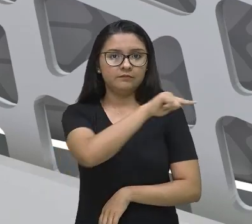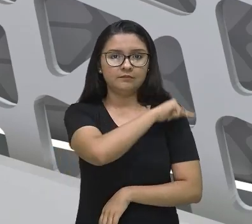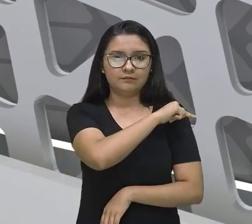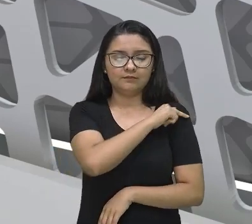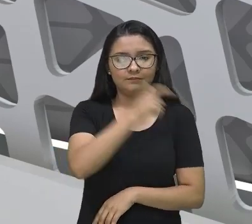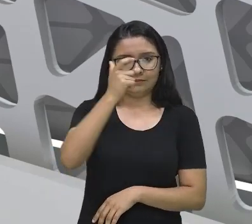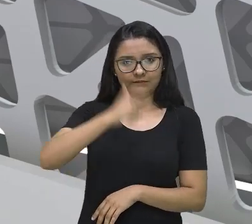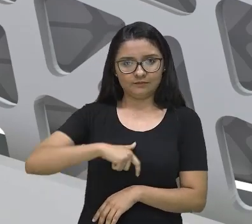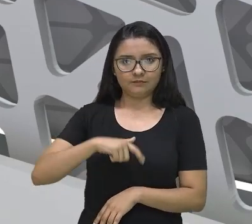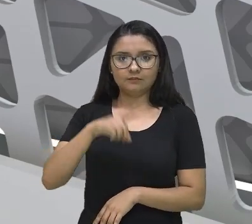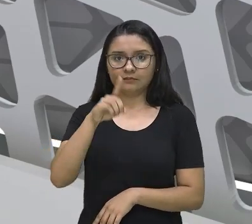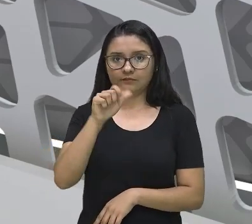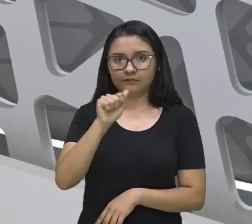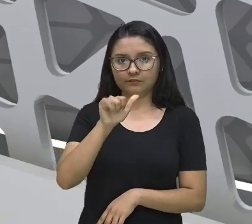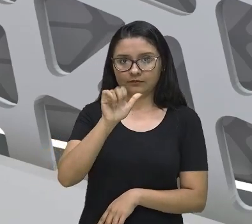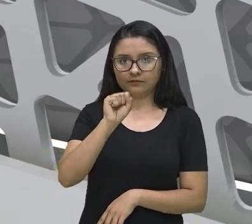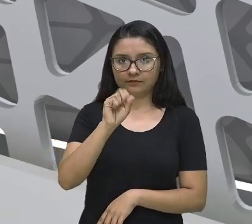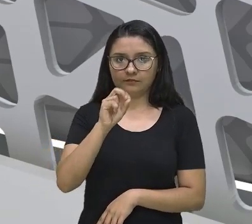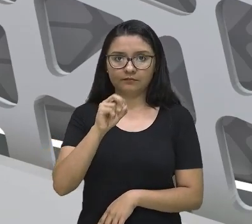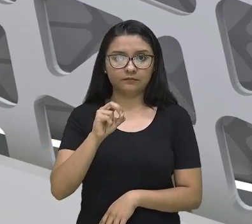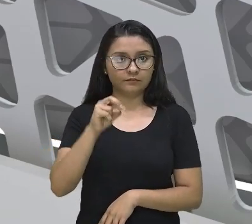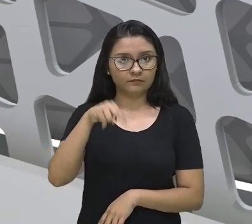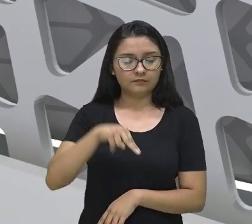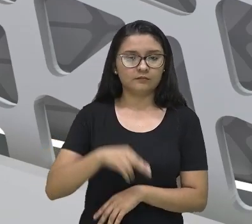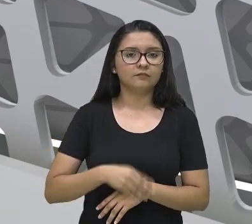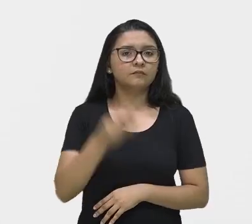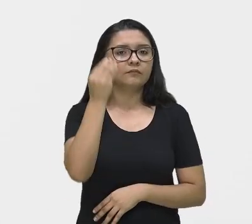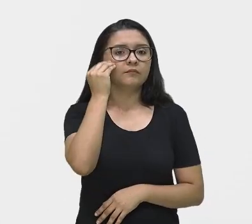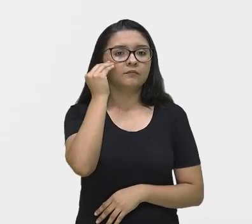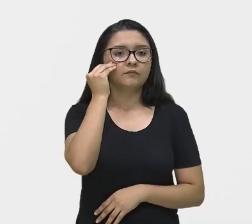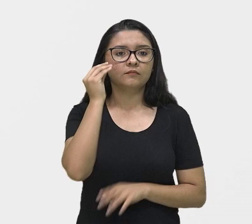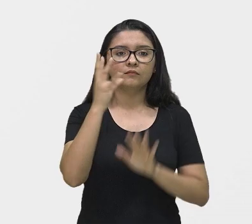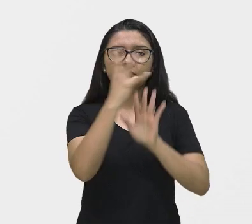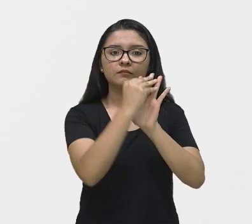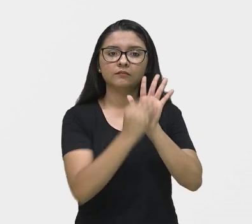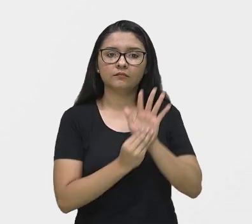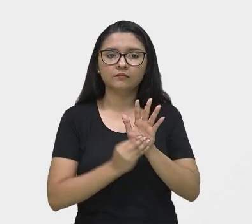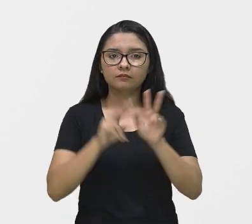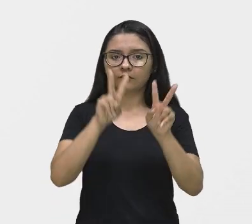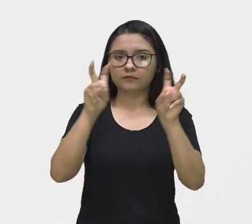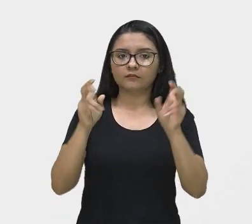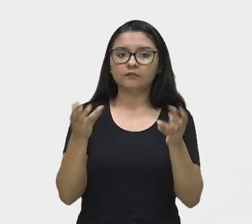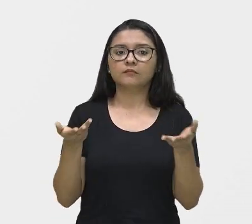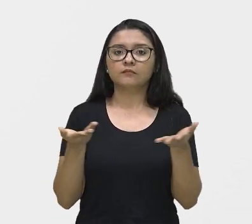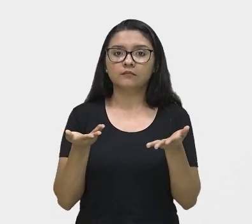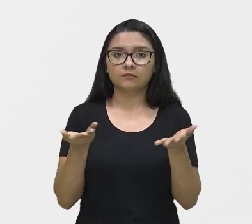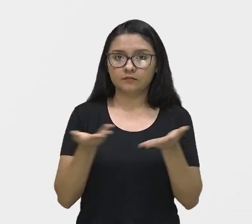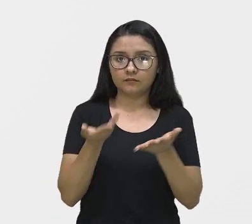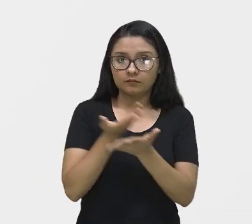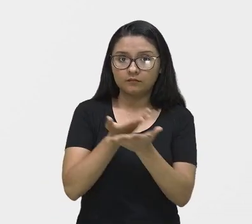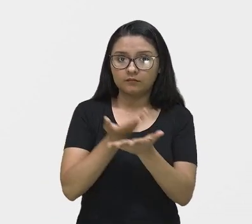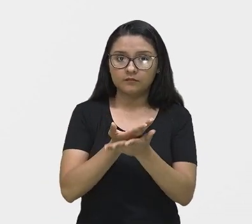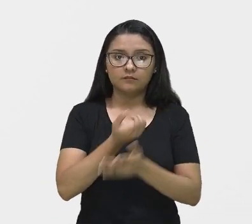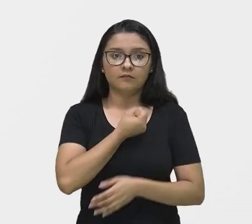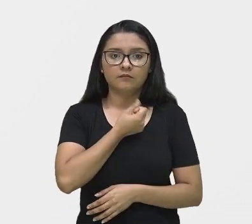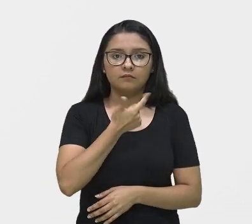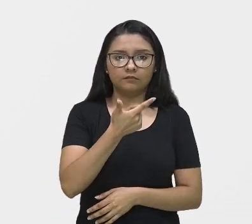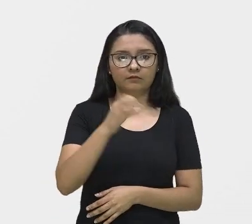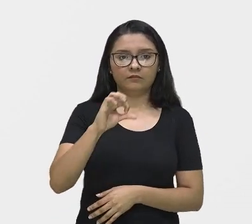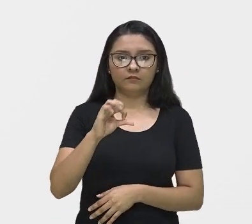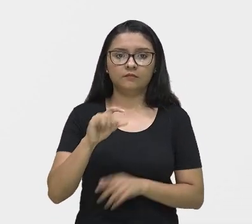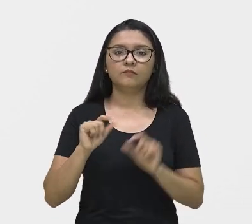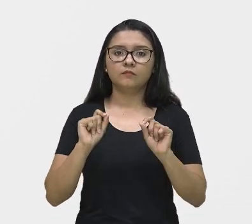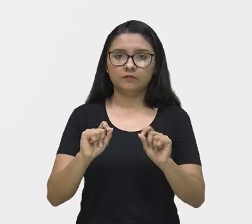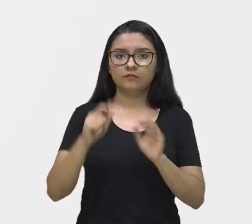comigo, o professor Daisson Jardim. Vejam aí, na nossa aula 29, o objeto de